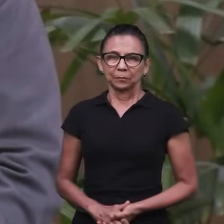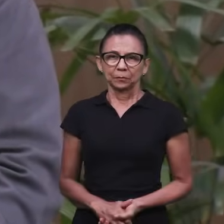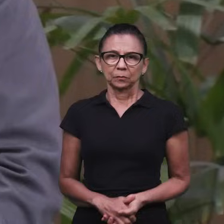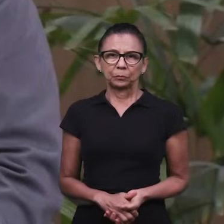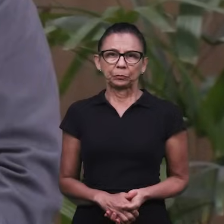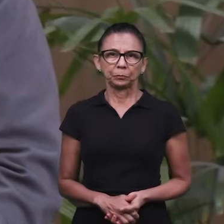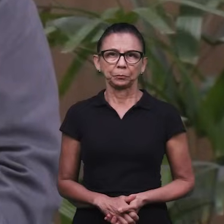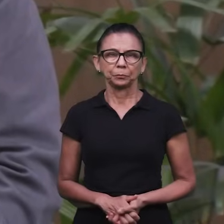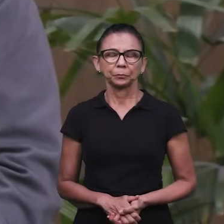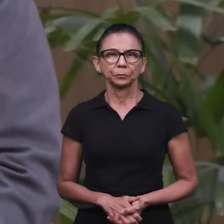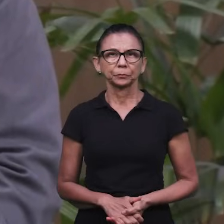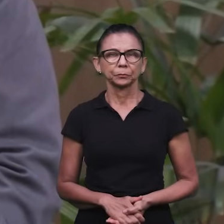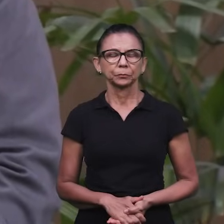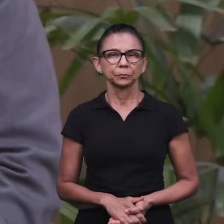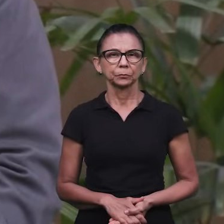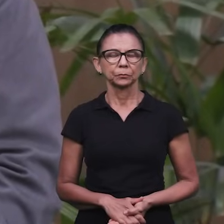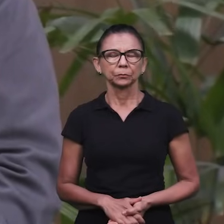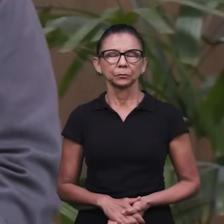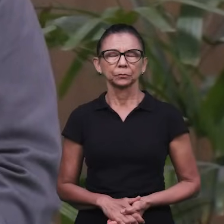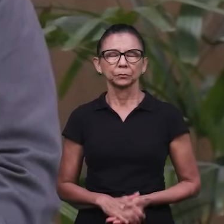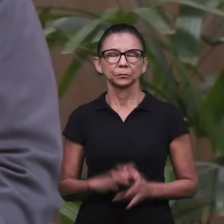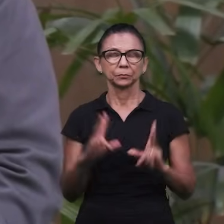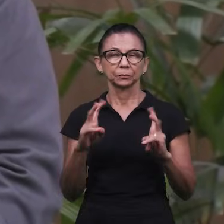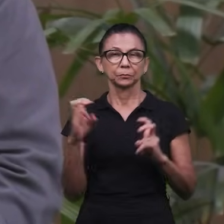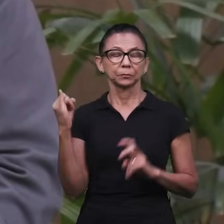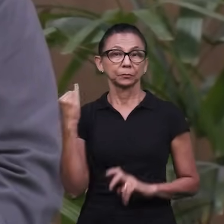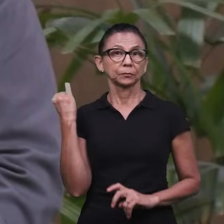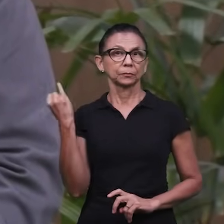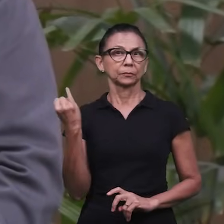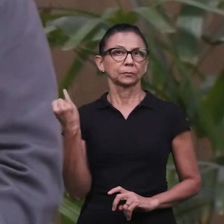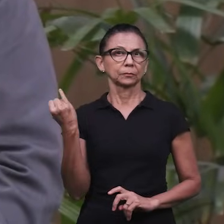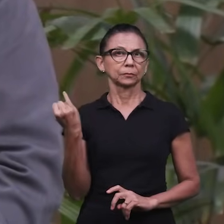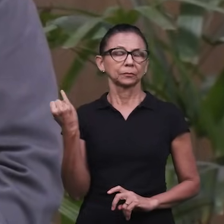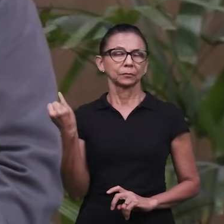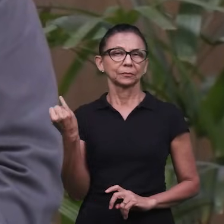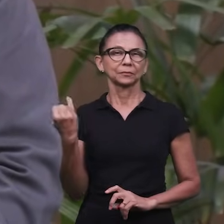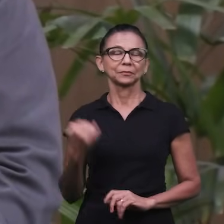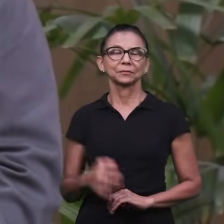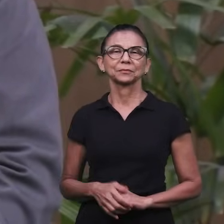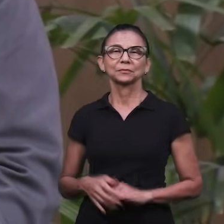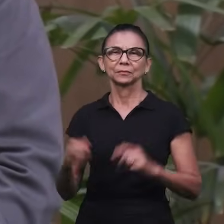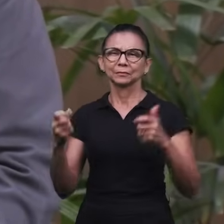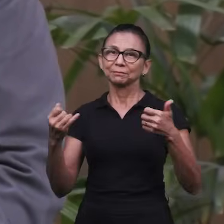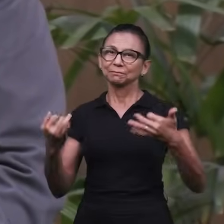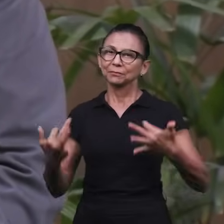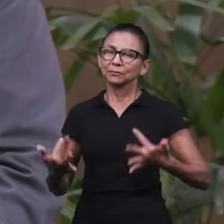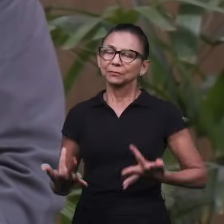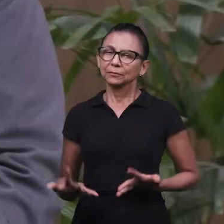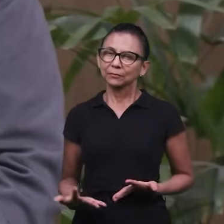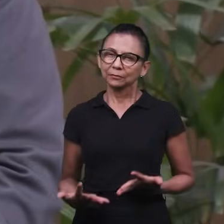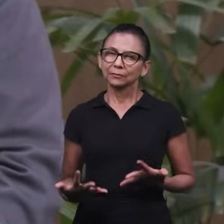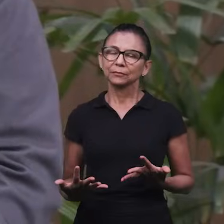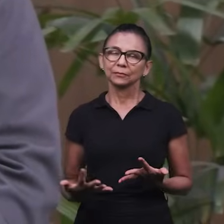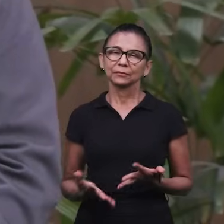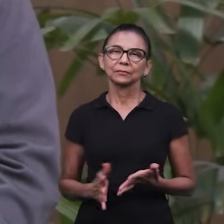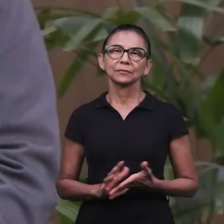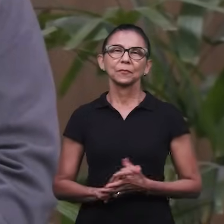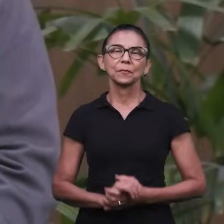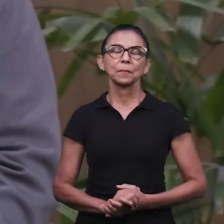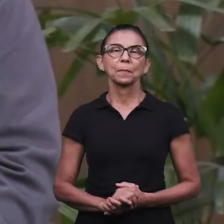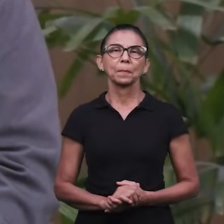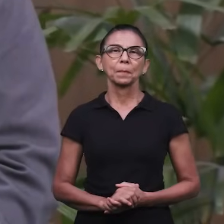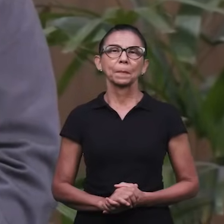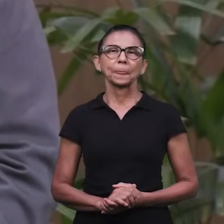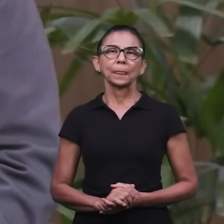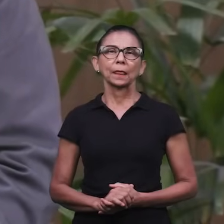a respeito desse tema tão relevante, tão importante, para esclarecermos, trazermos esclarecimento também a todos que nos